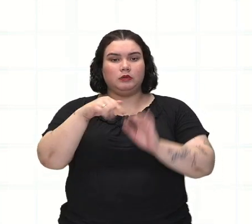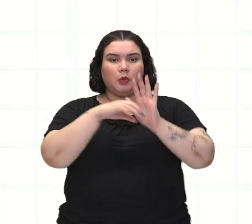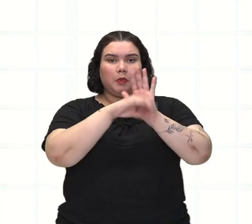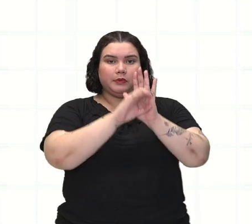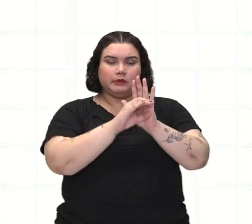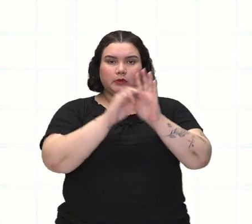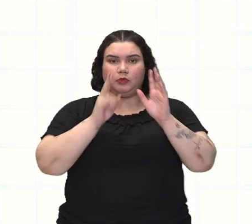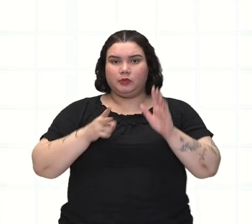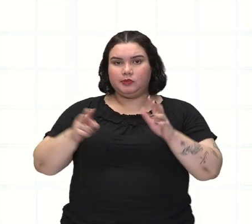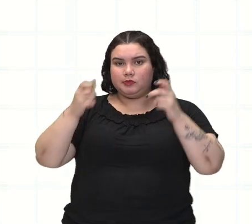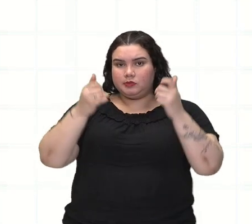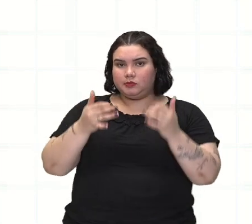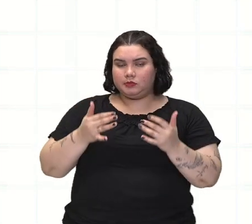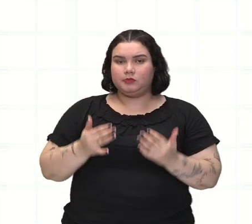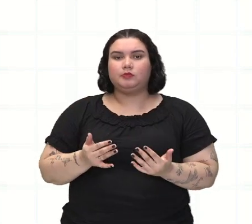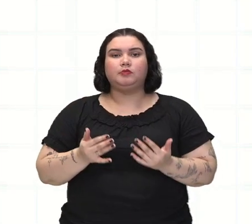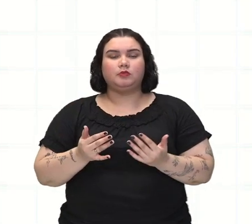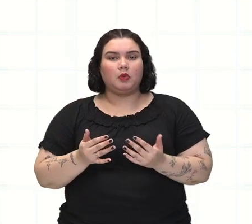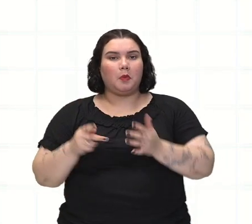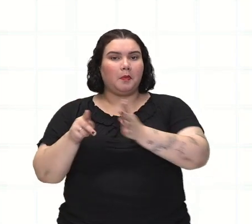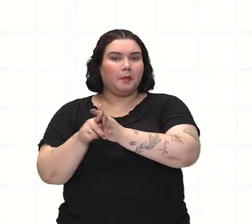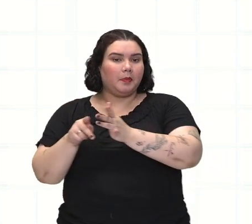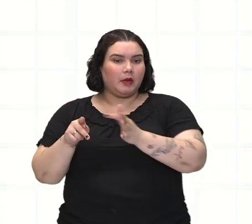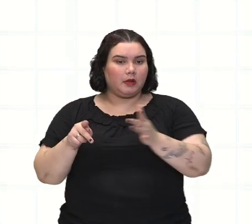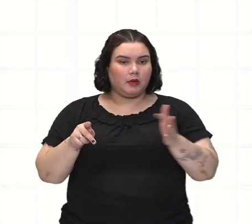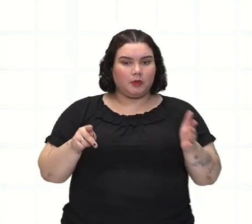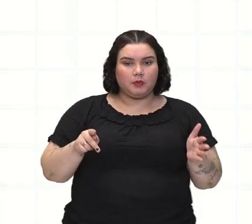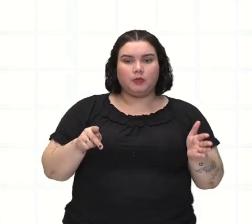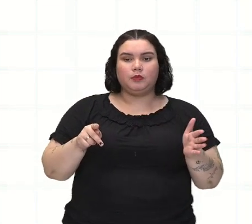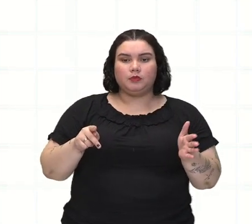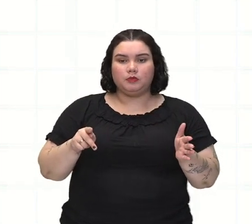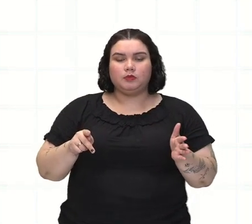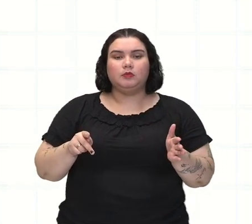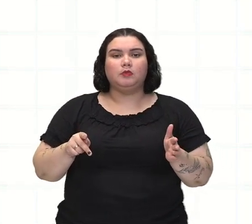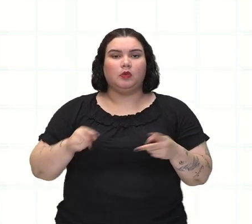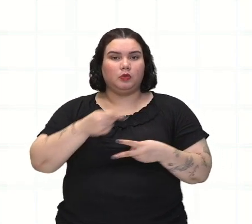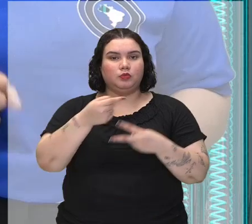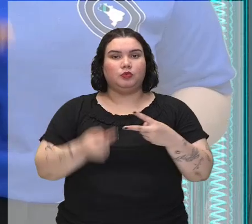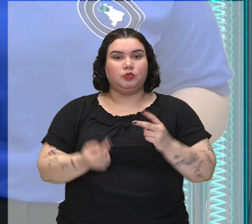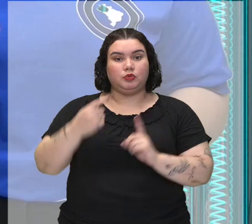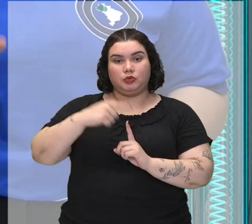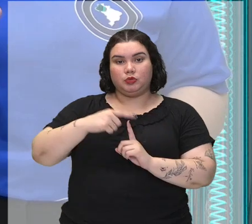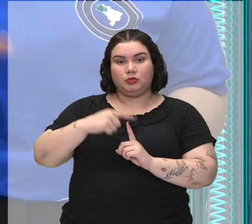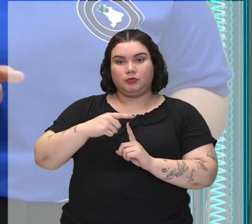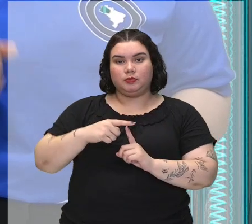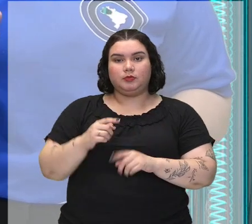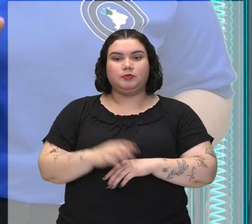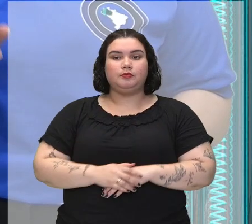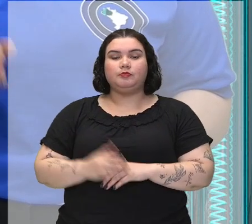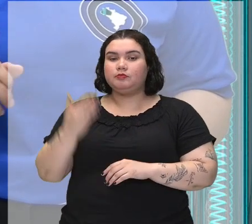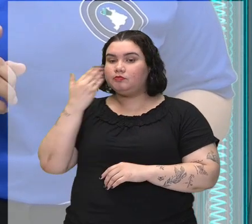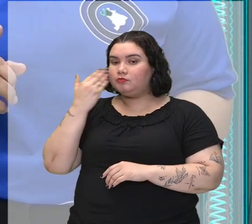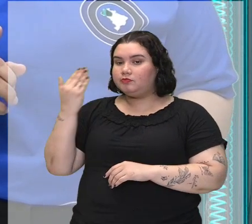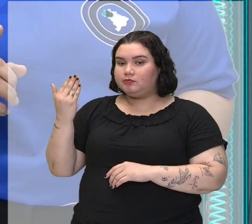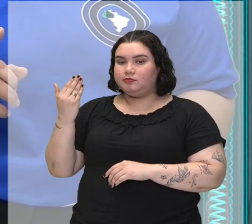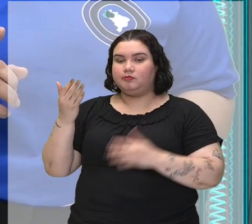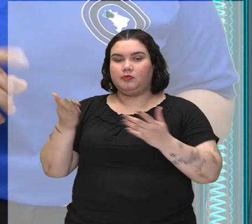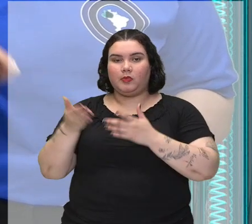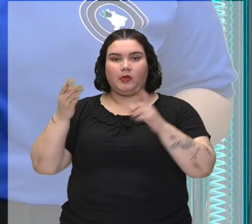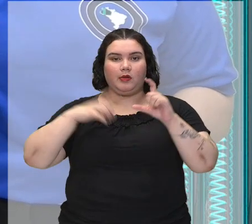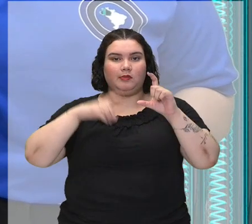conceituação de período simples e composto, nós vamos ver uma